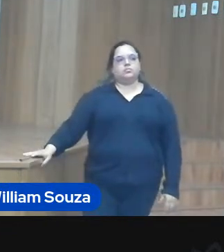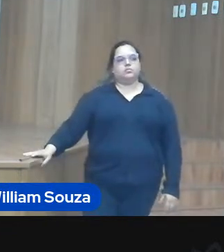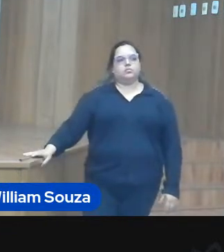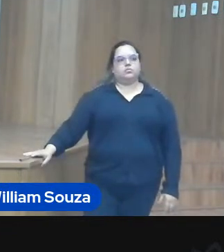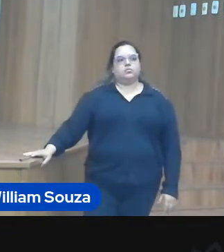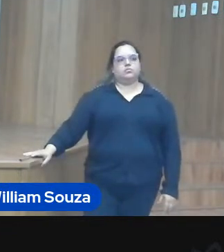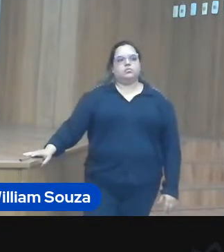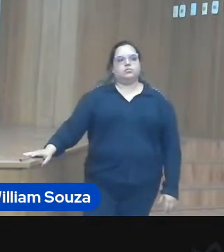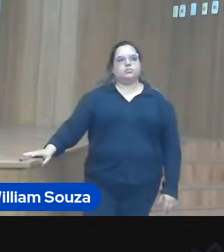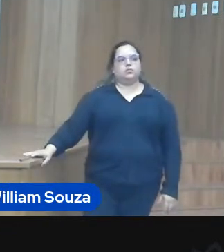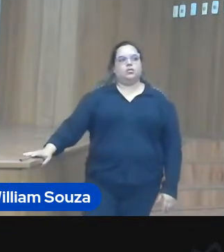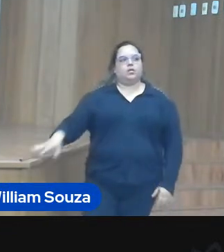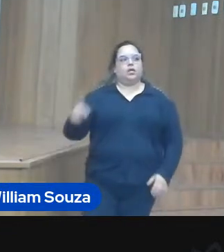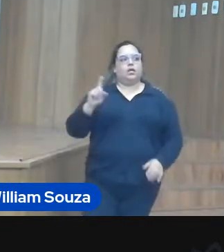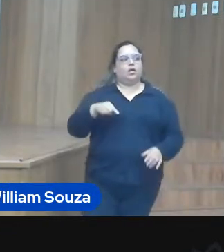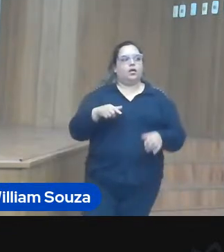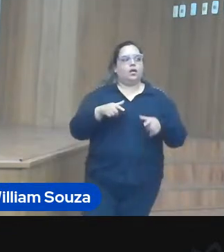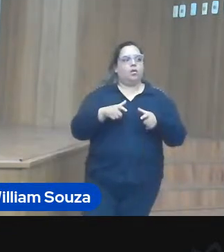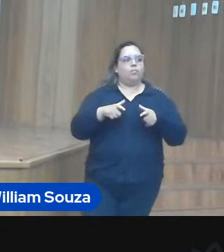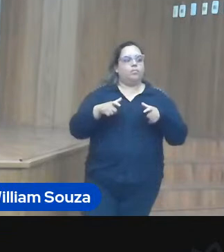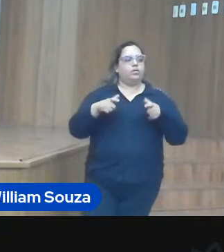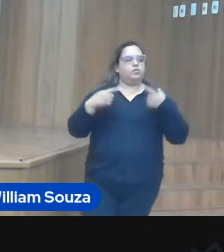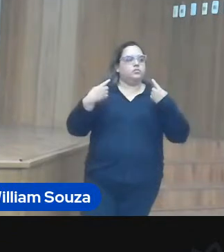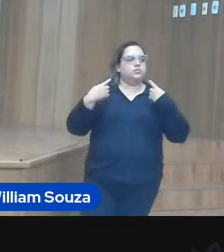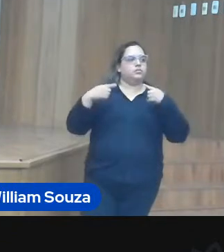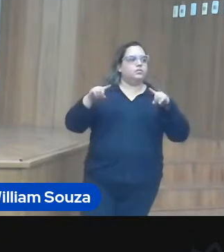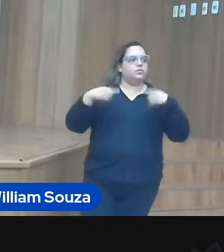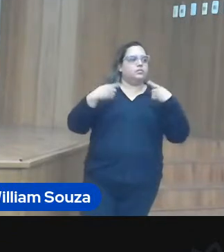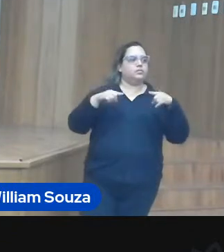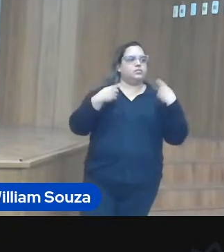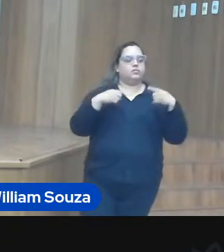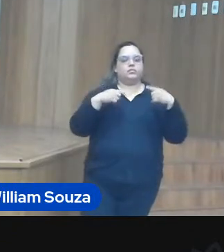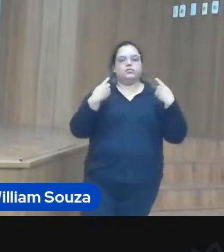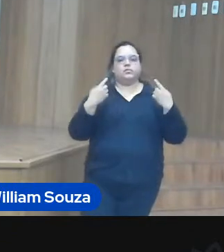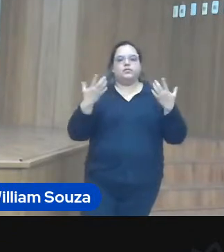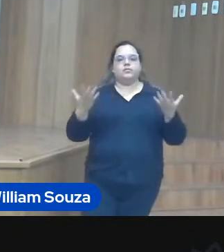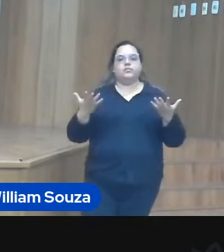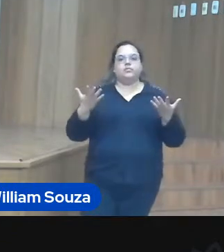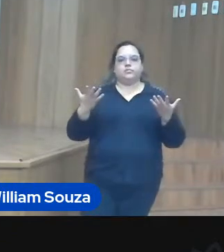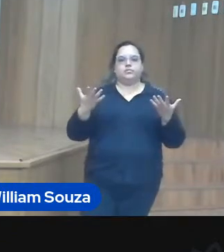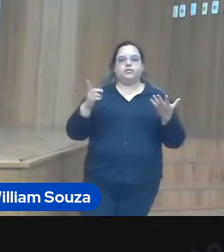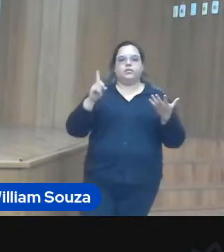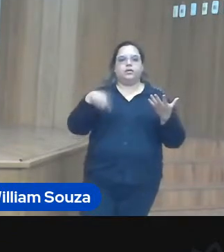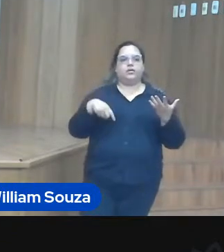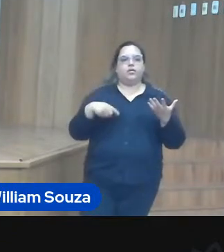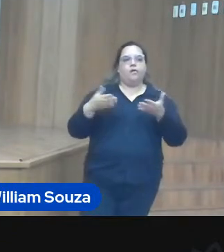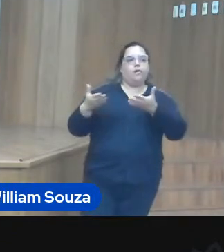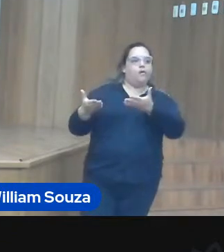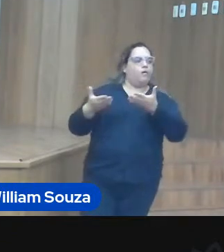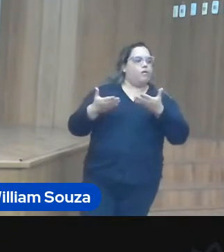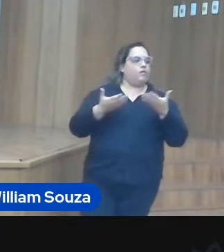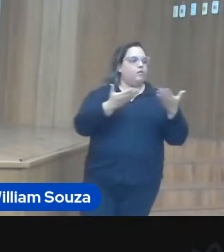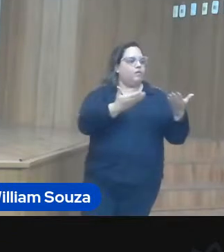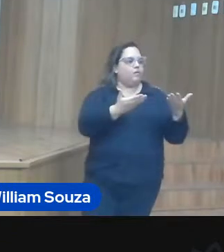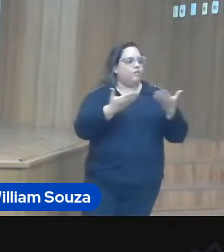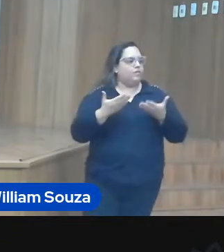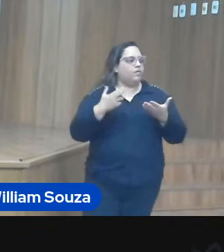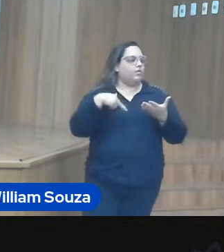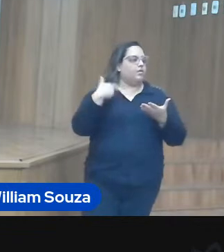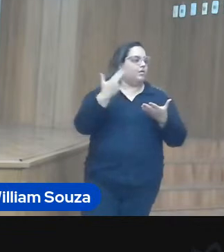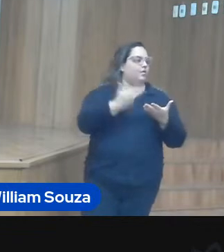é que é o grande desafio. E é o que convida a gente a